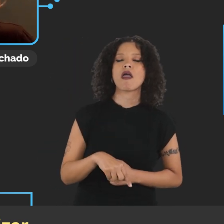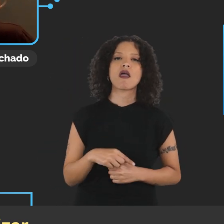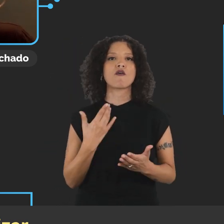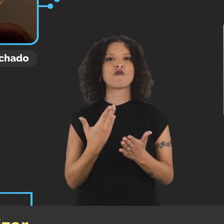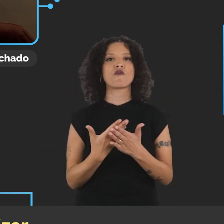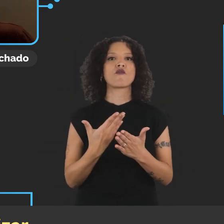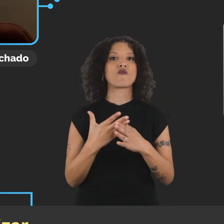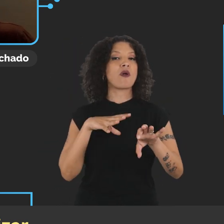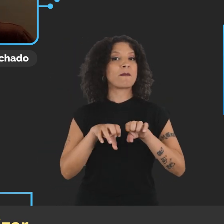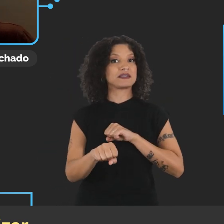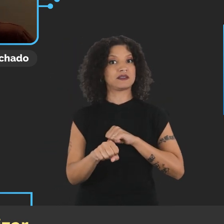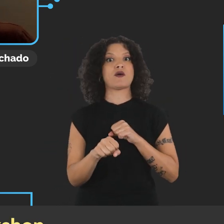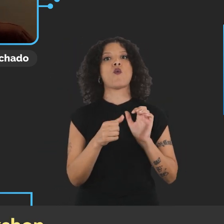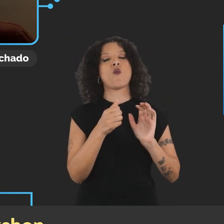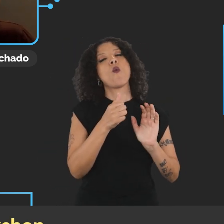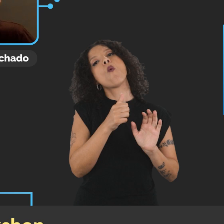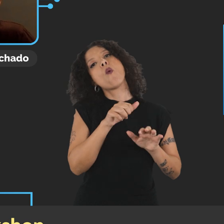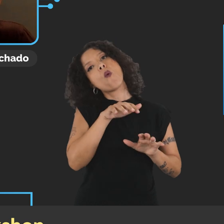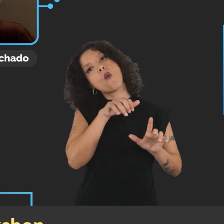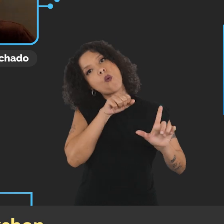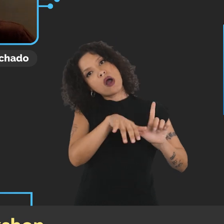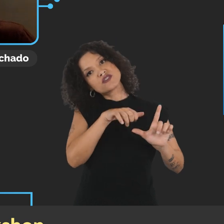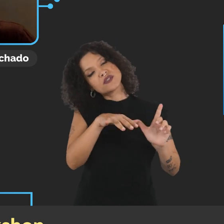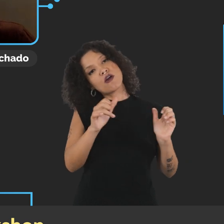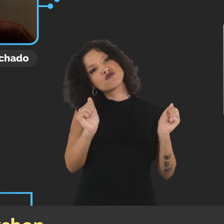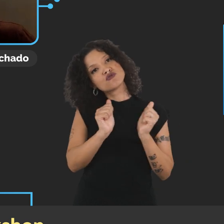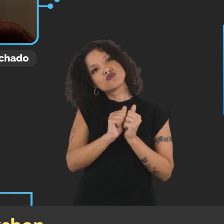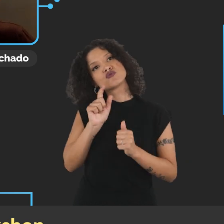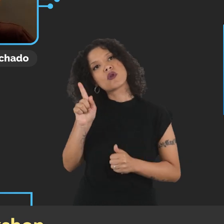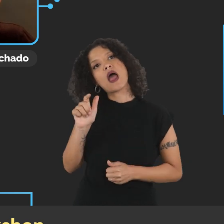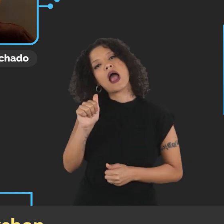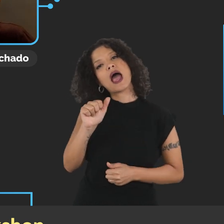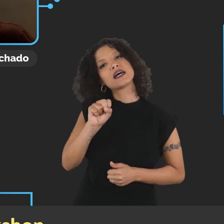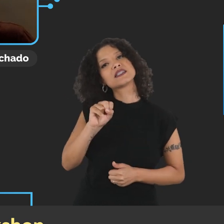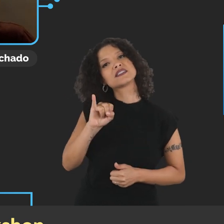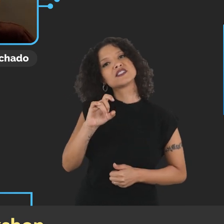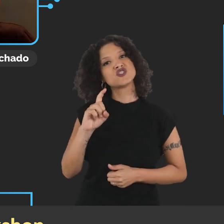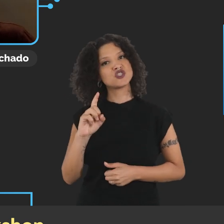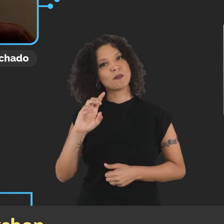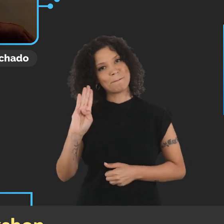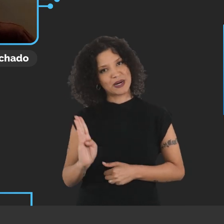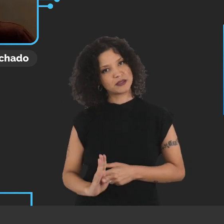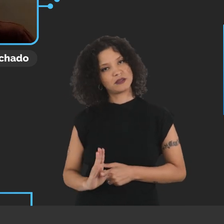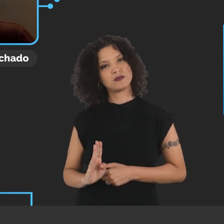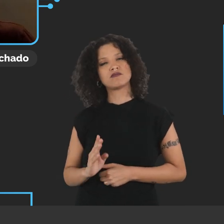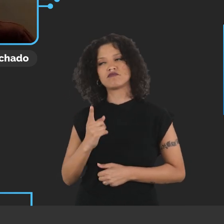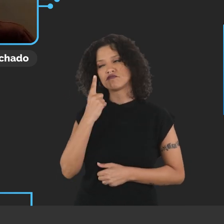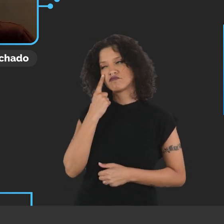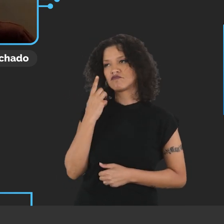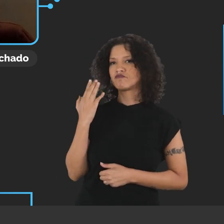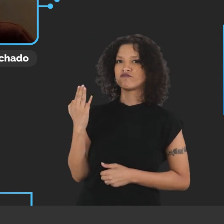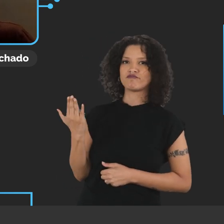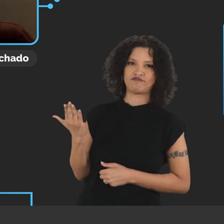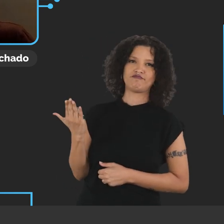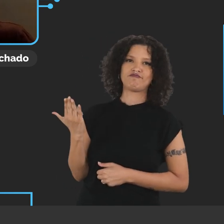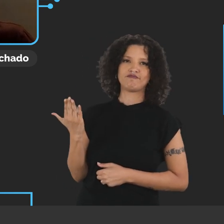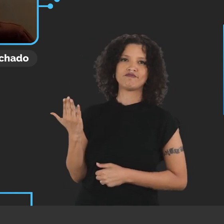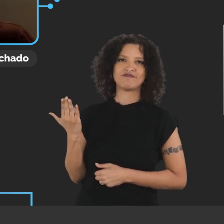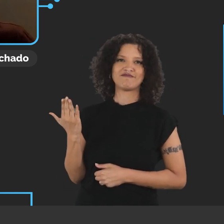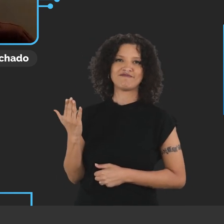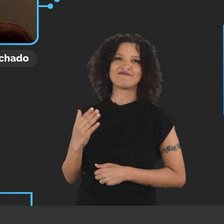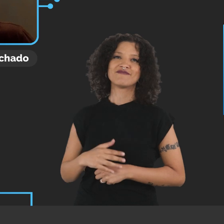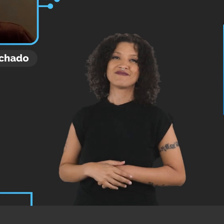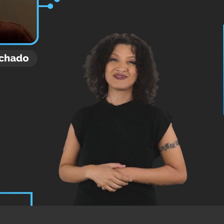a nossa formação em audiovisual, a primeira que fizemos, o primeiro workshop, junto com a CID Brasil, e olha esses números,